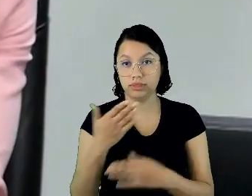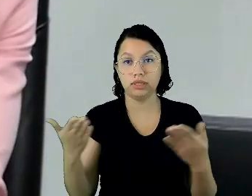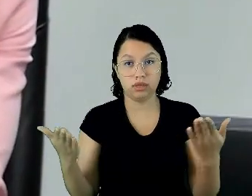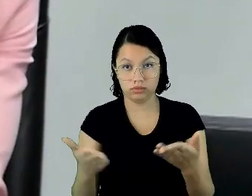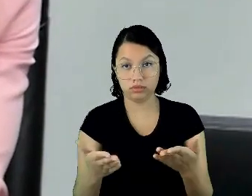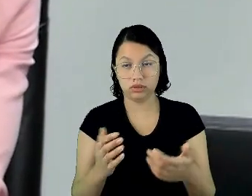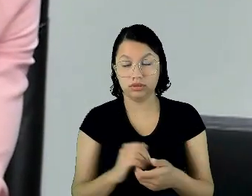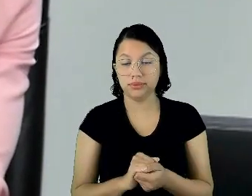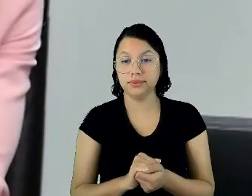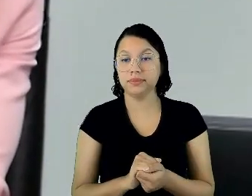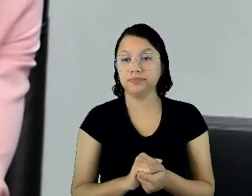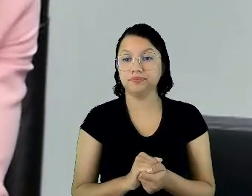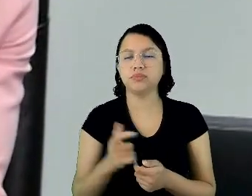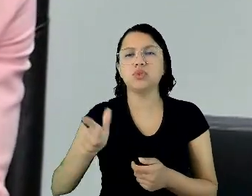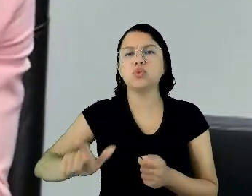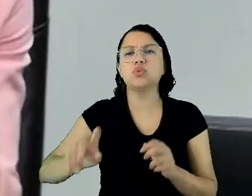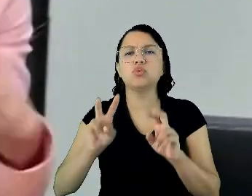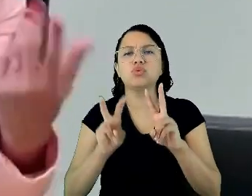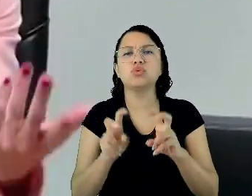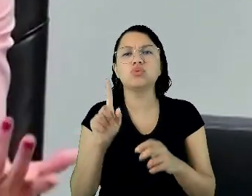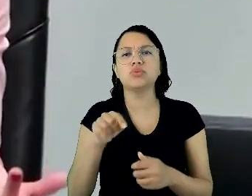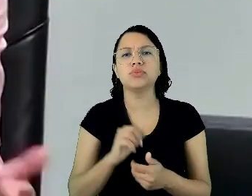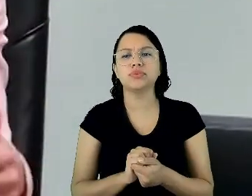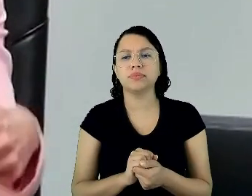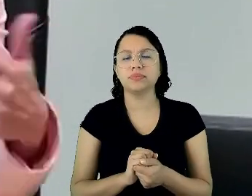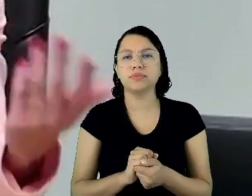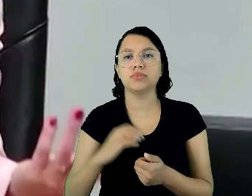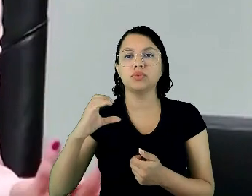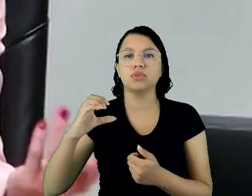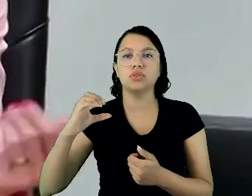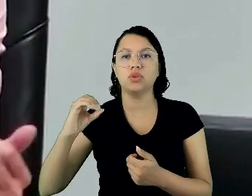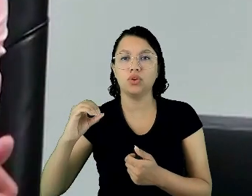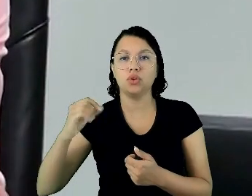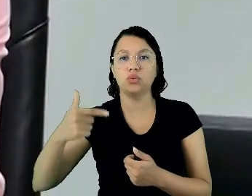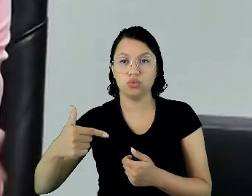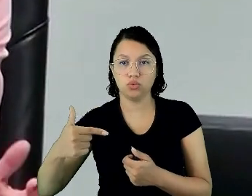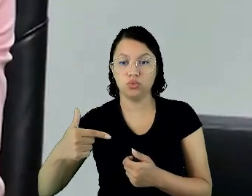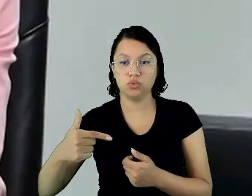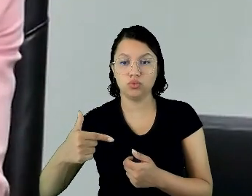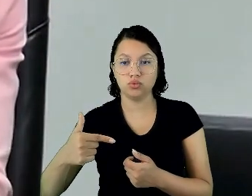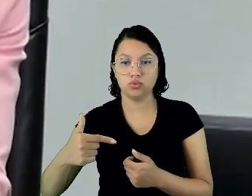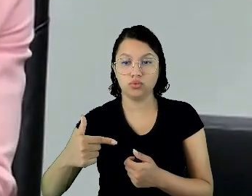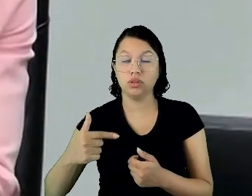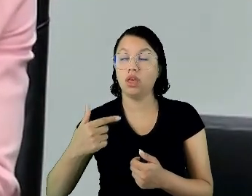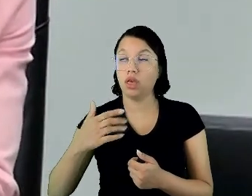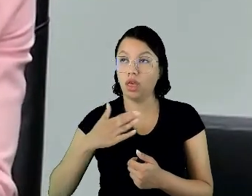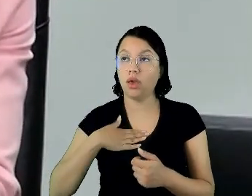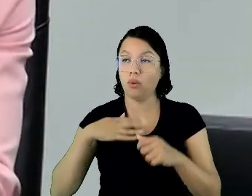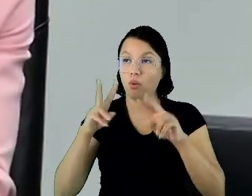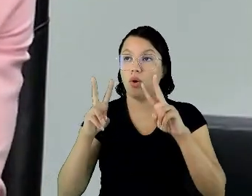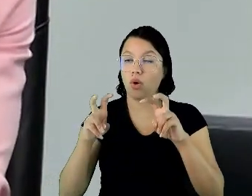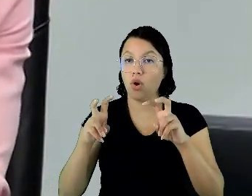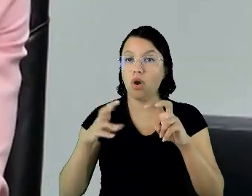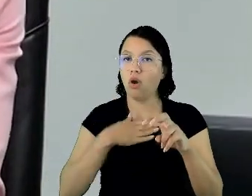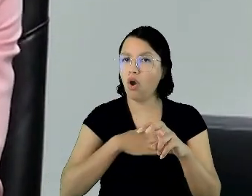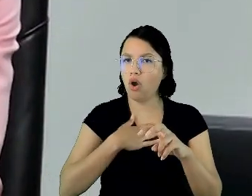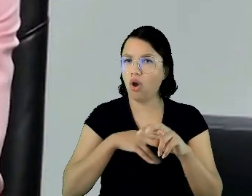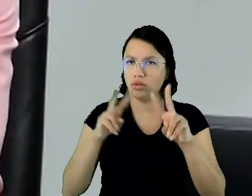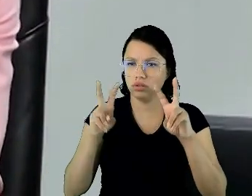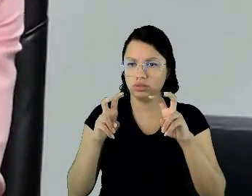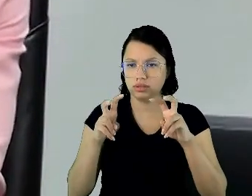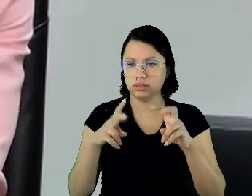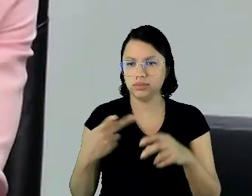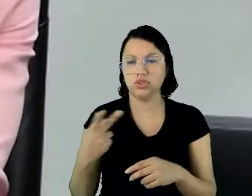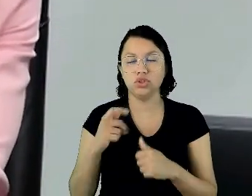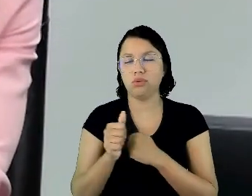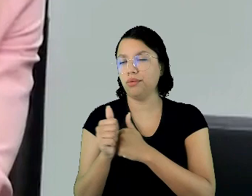pauta é o carbono enquanto ativo, que muito me interessou, foi um tema, ontem a gente não acompanhou em razão de agendas, mas sei que está no YouTube,